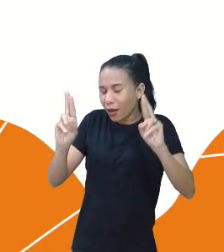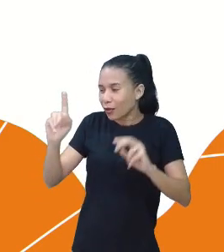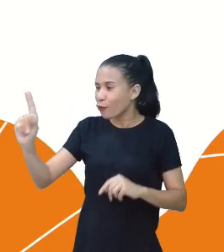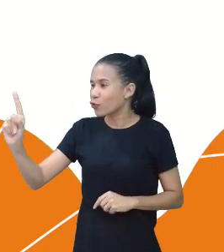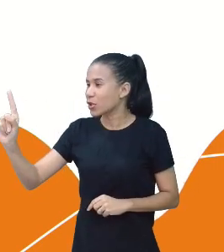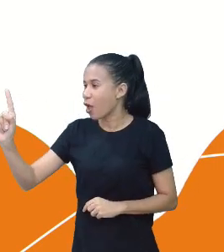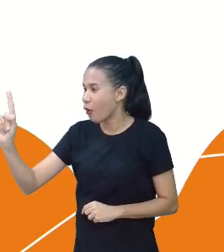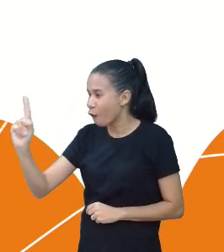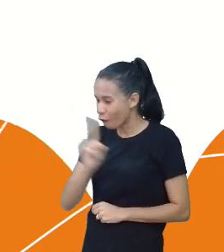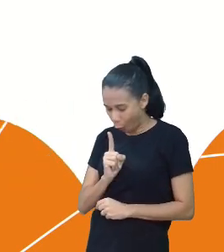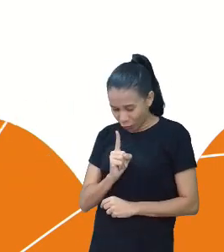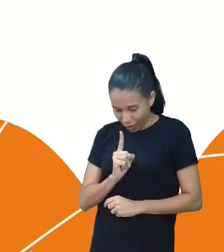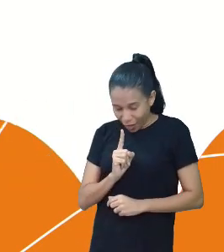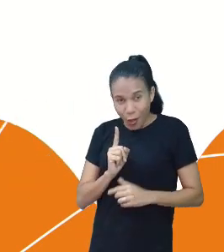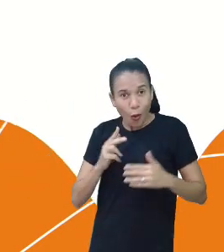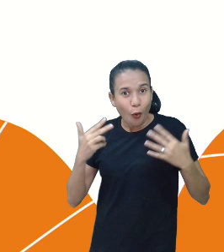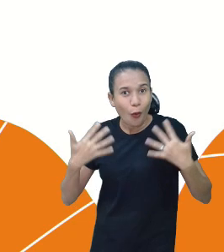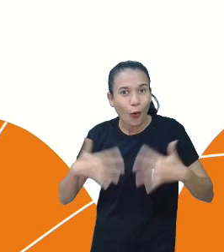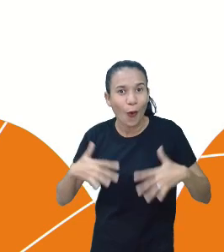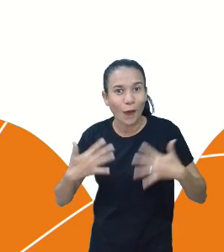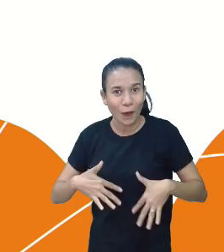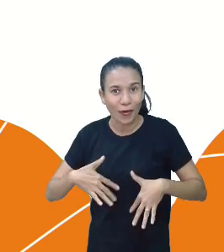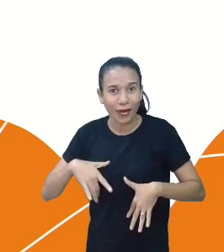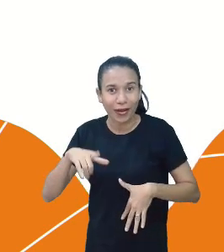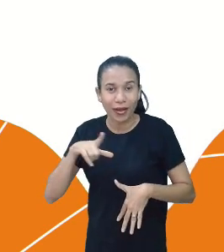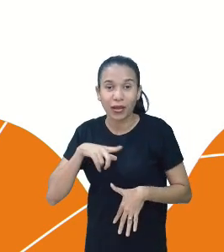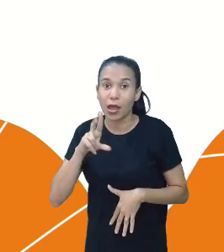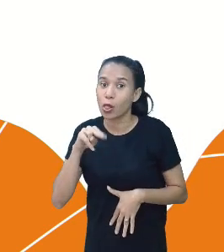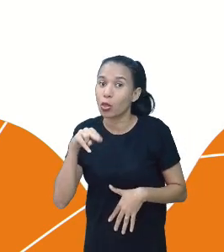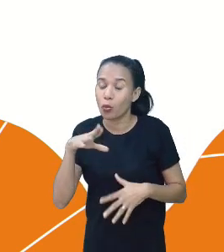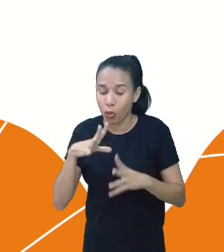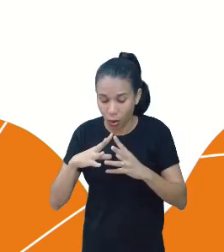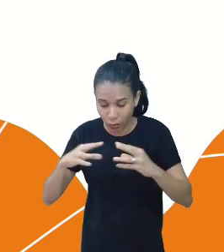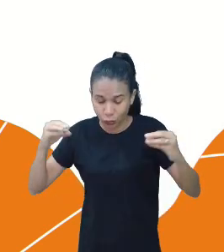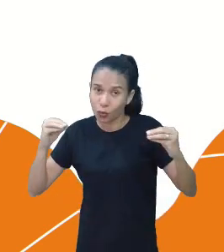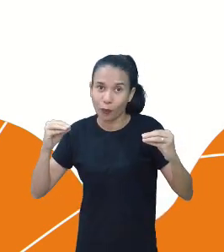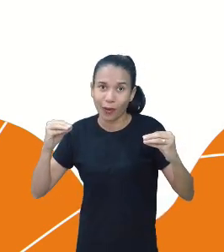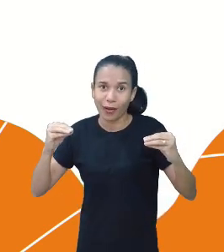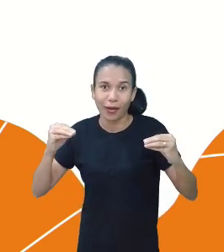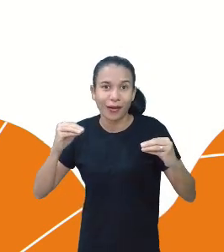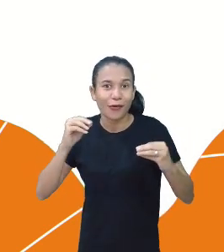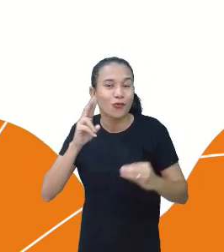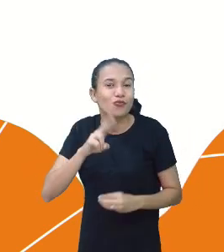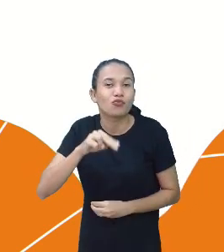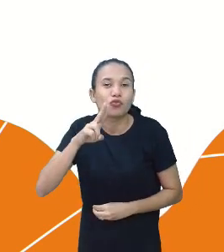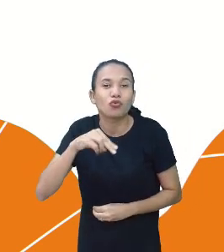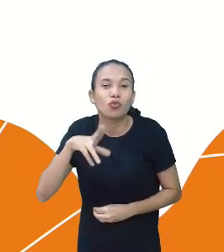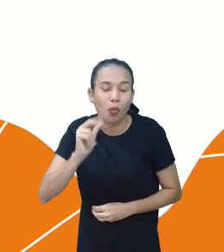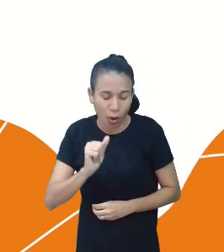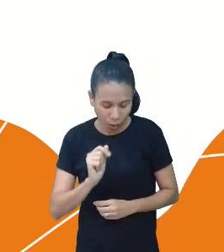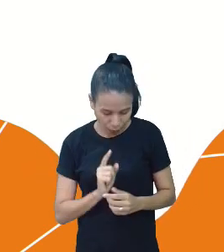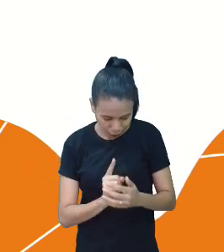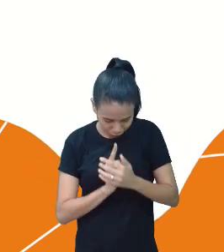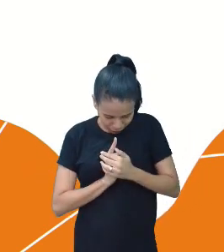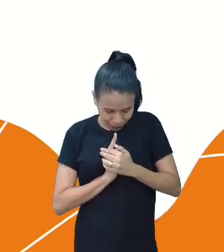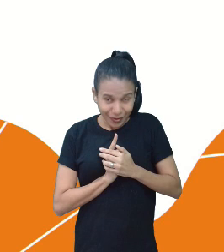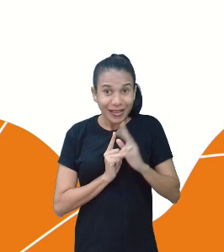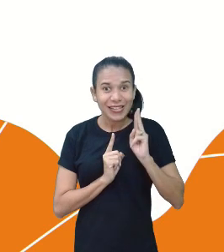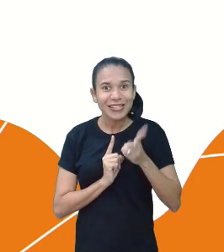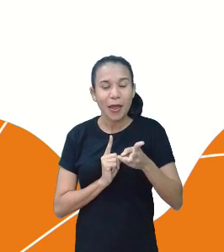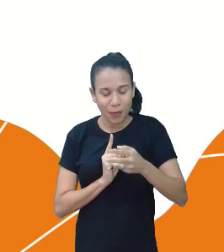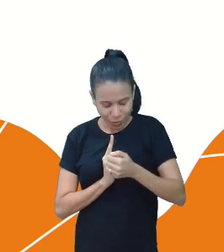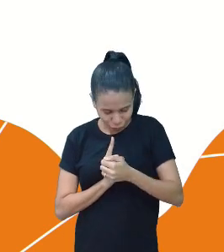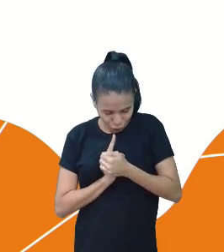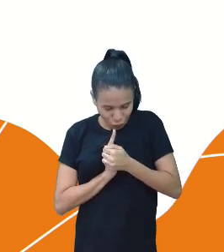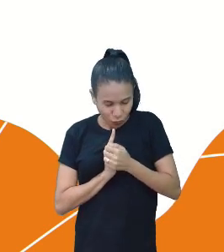você volte depressa, que você não se despeça nunca mais do meu carinho, e